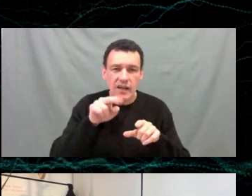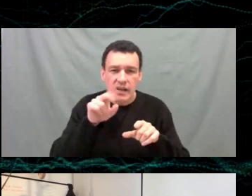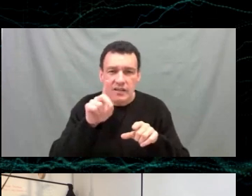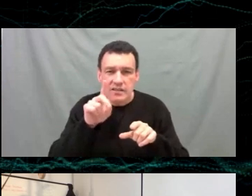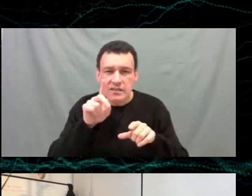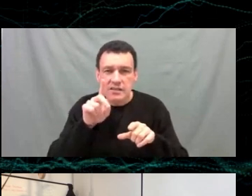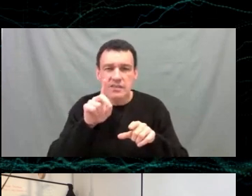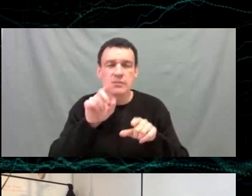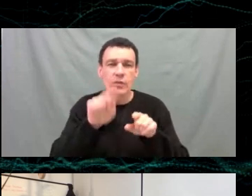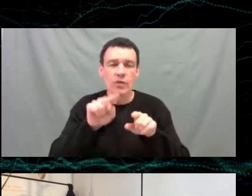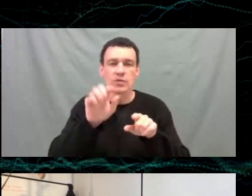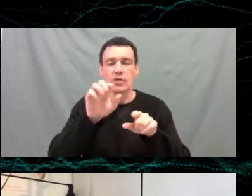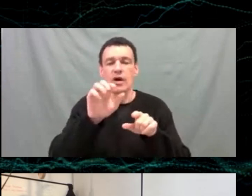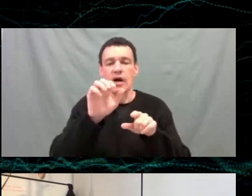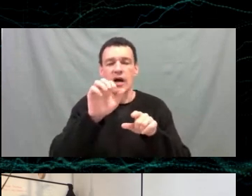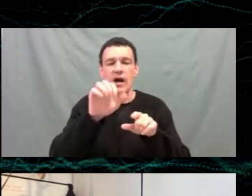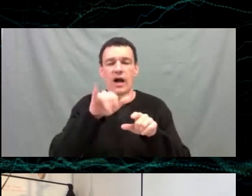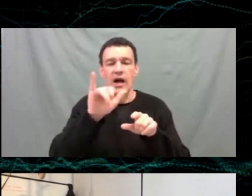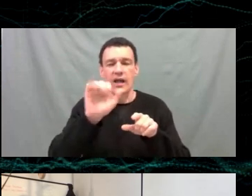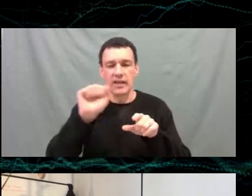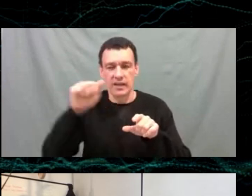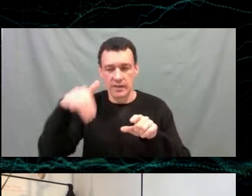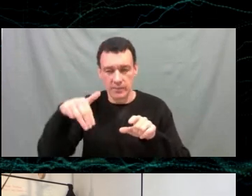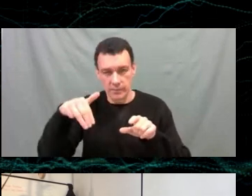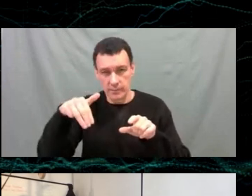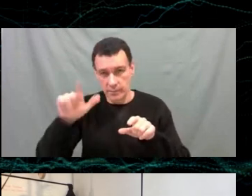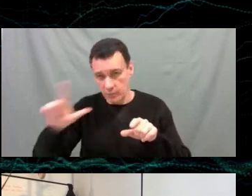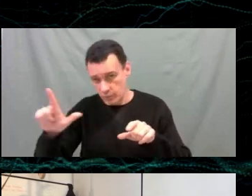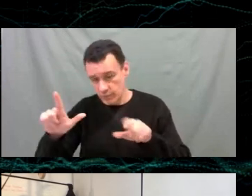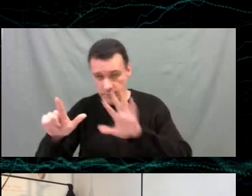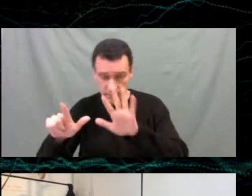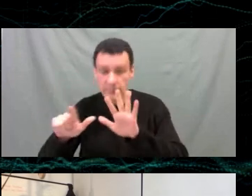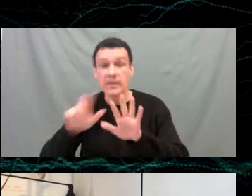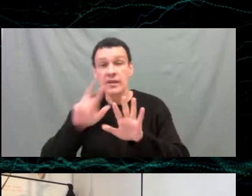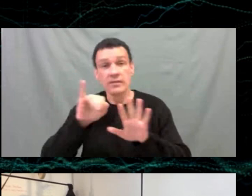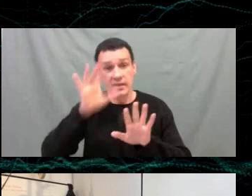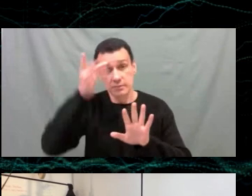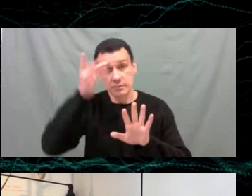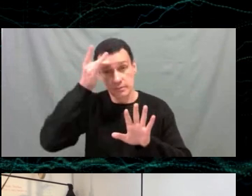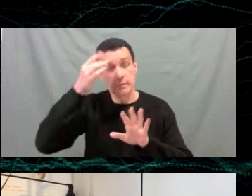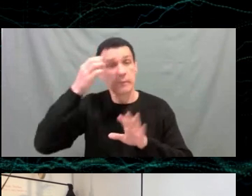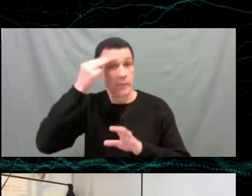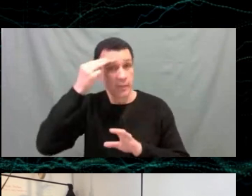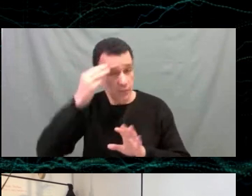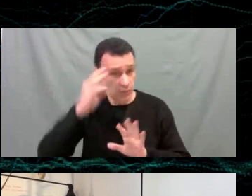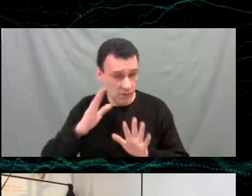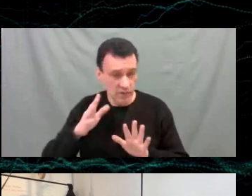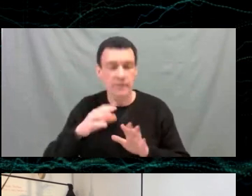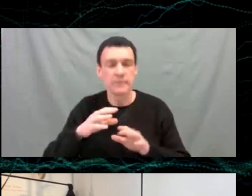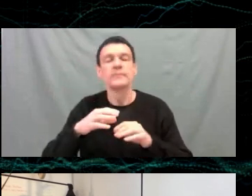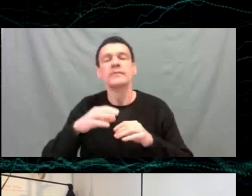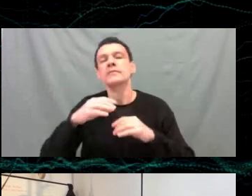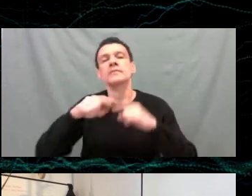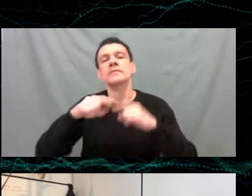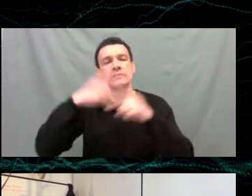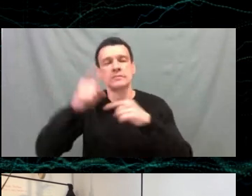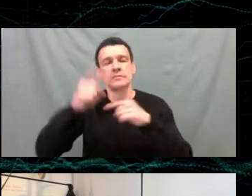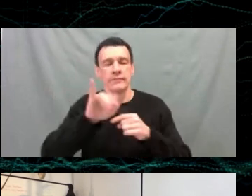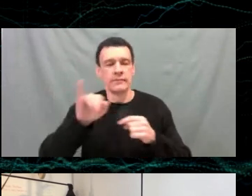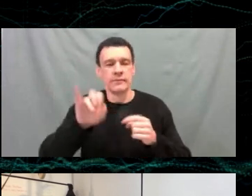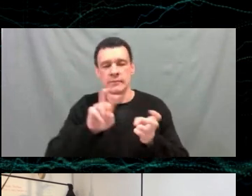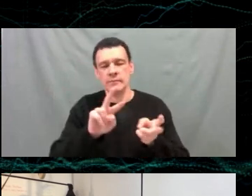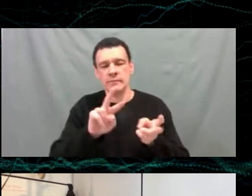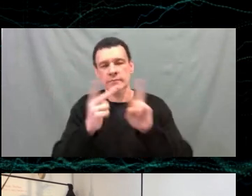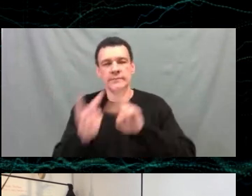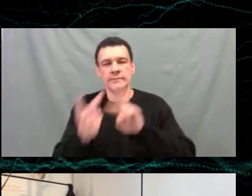A função do Terraform file vai carregar isso em memória e a função do Terraform YAML decode vai converter isso para